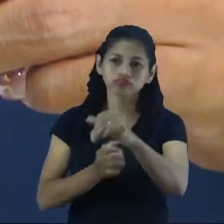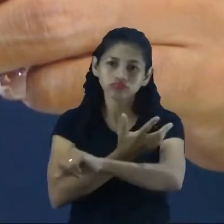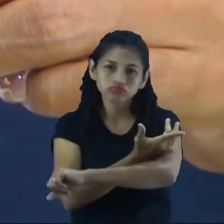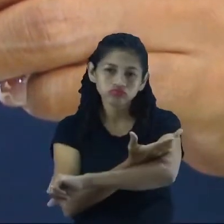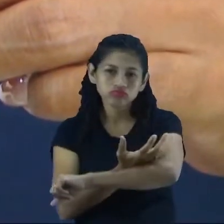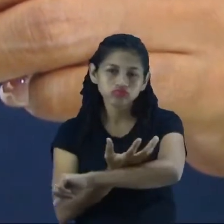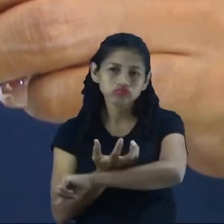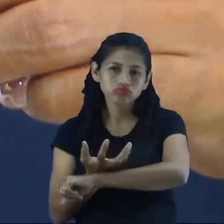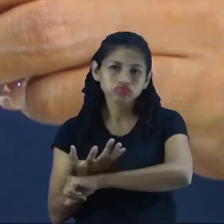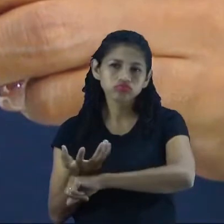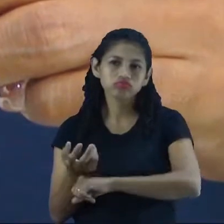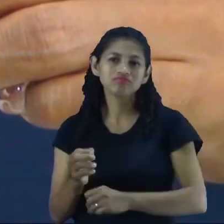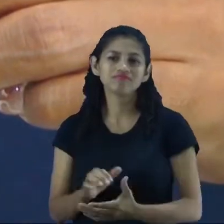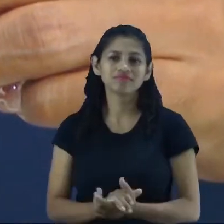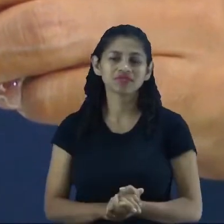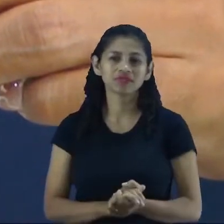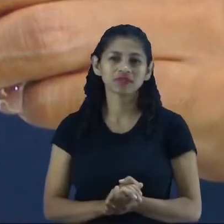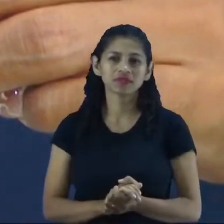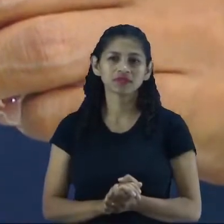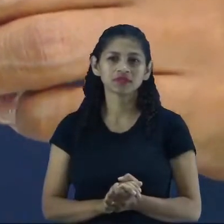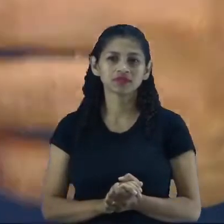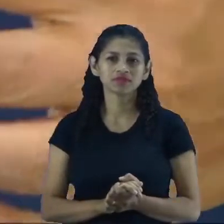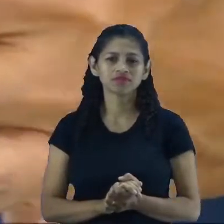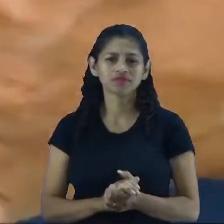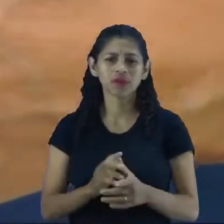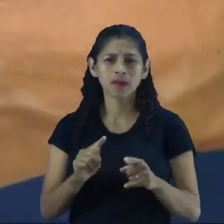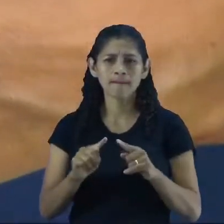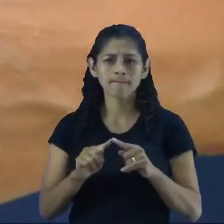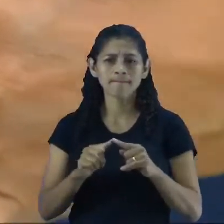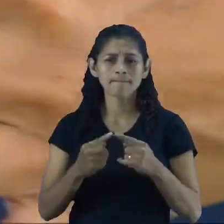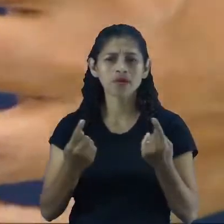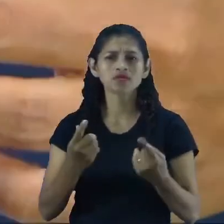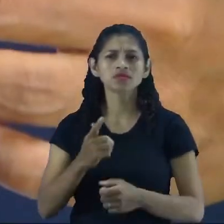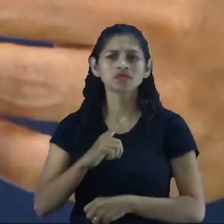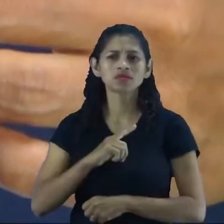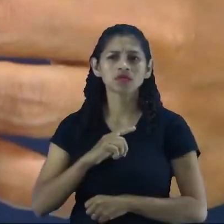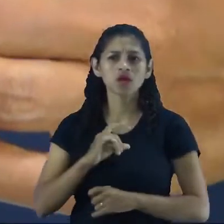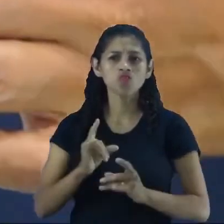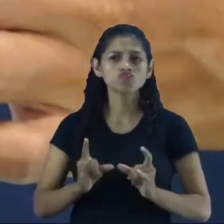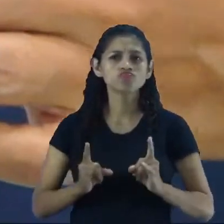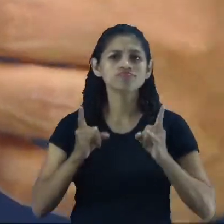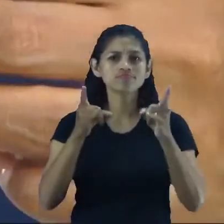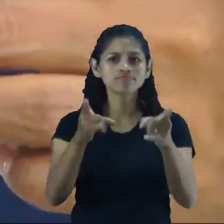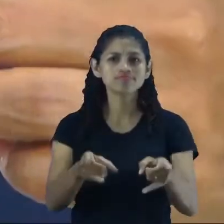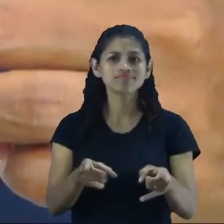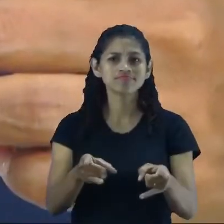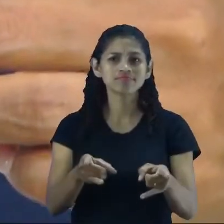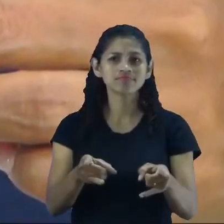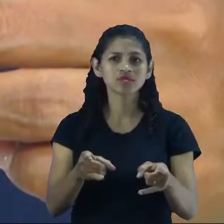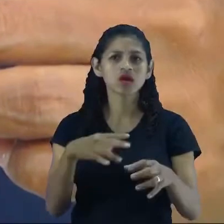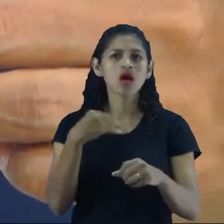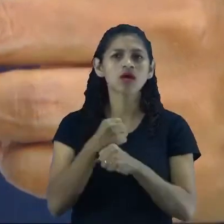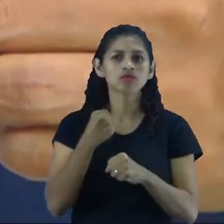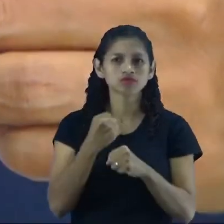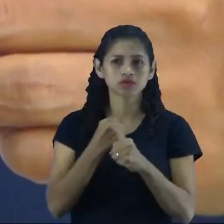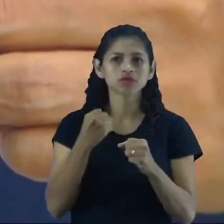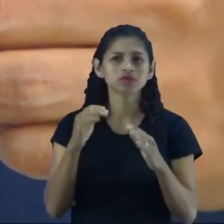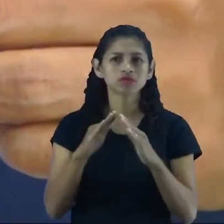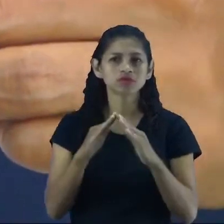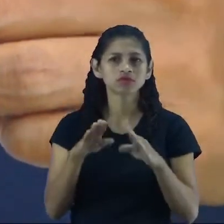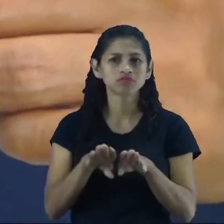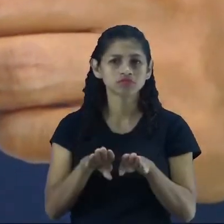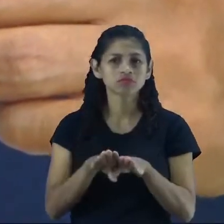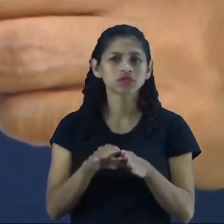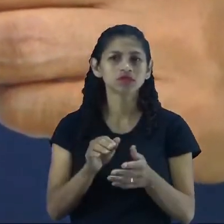temos bastante elementos da natureza. Mas aí nós temos aqui uma ponte, né? E uma construção bem aqui. Então, dessa